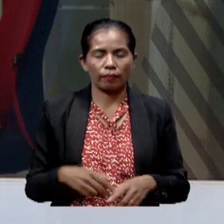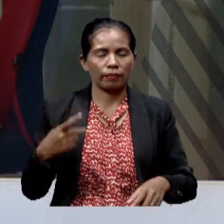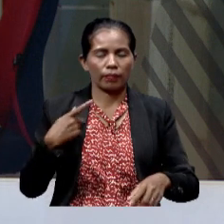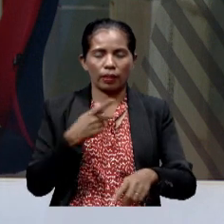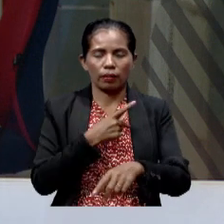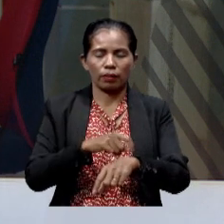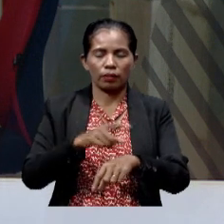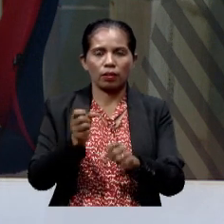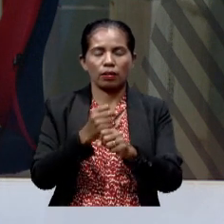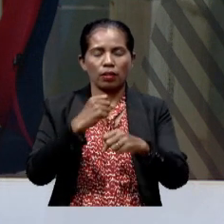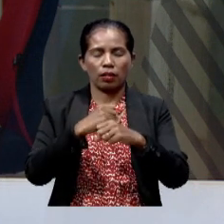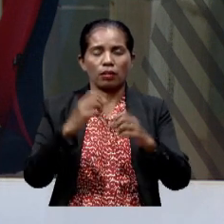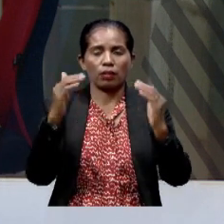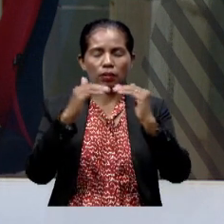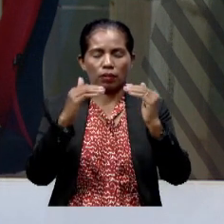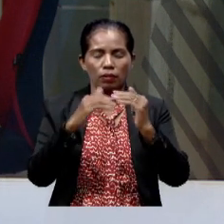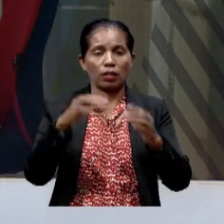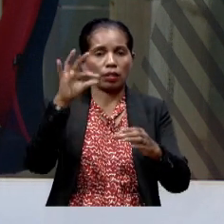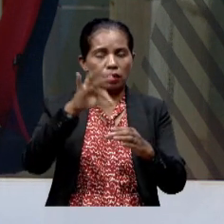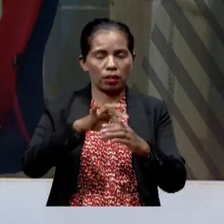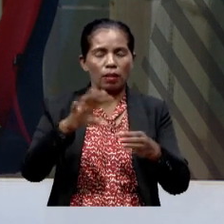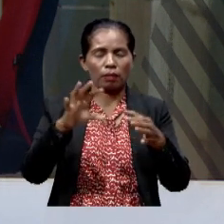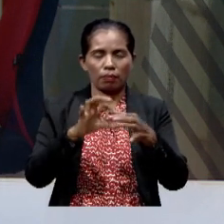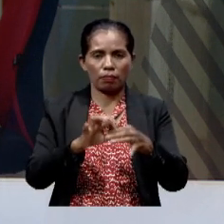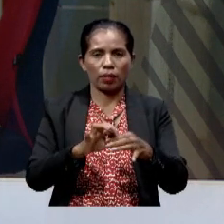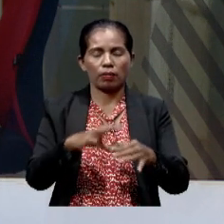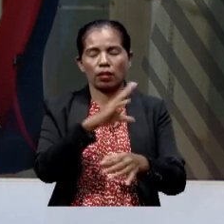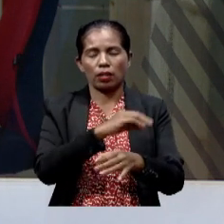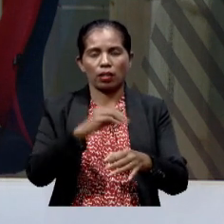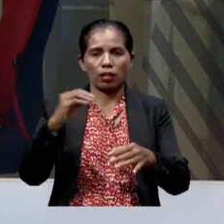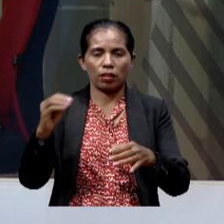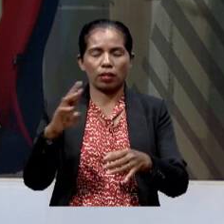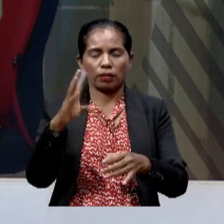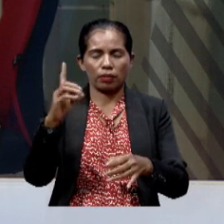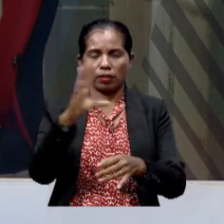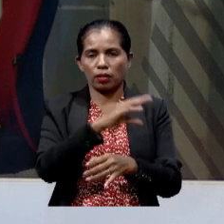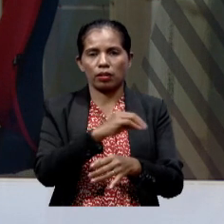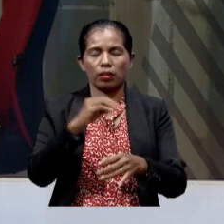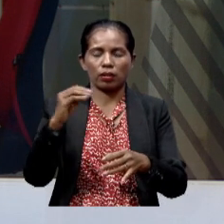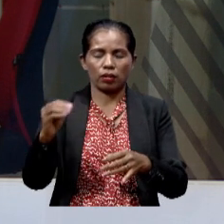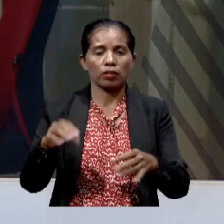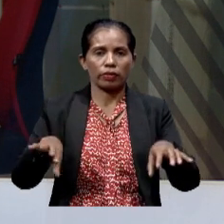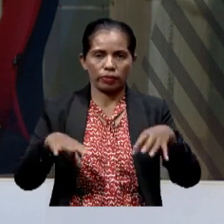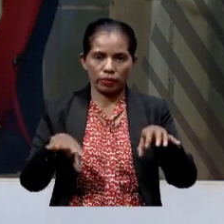Nacional realiza eleição para membro Comissão Recrutamento Procurador República no Procurador Recurso.